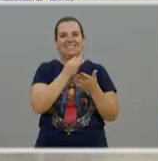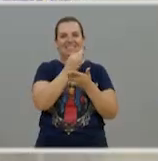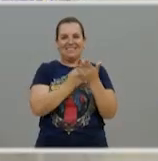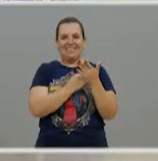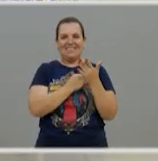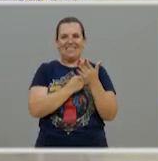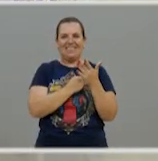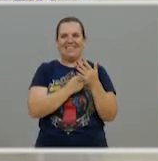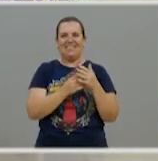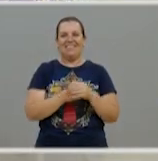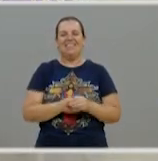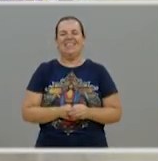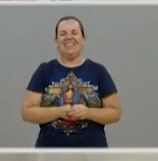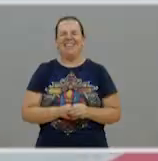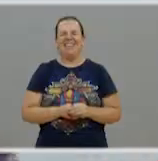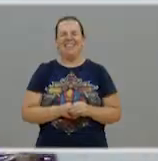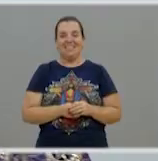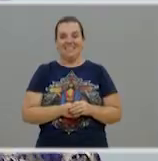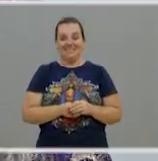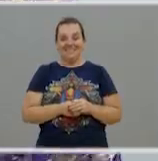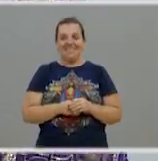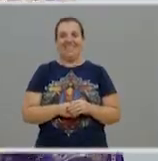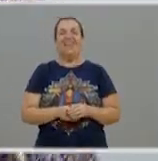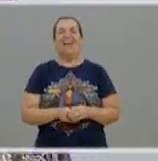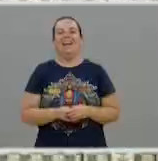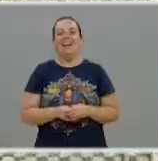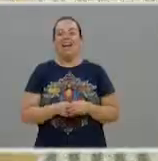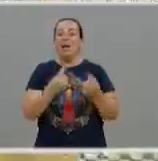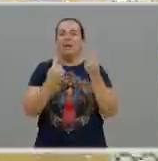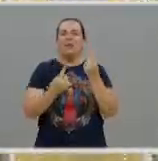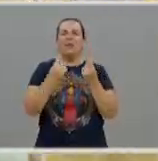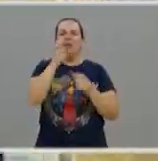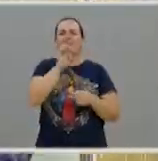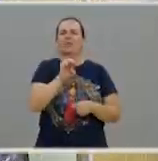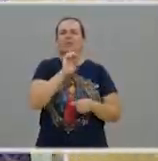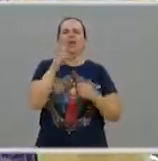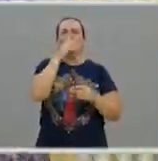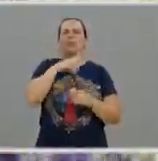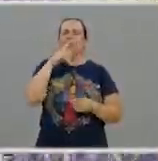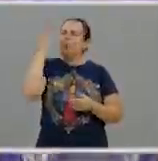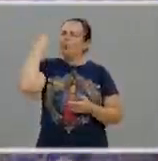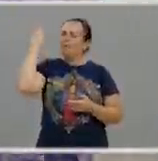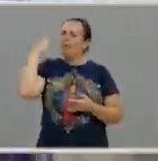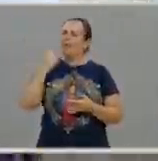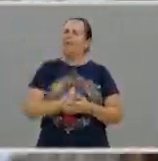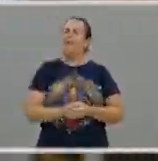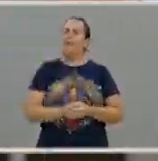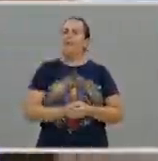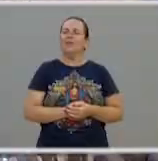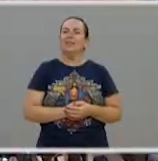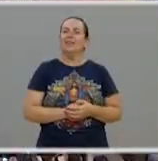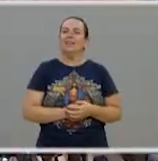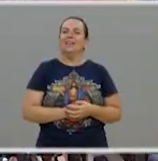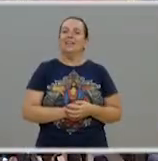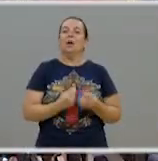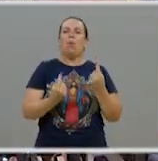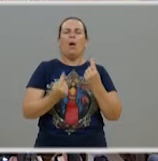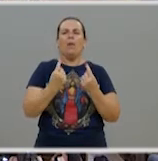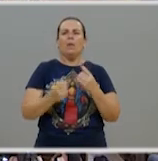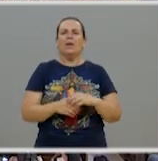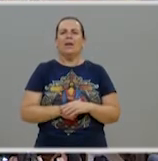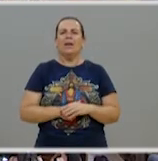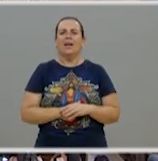tentação. Jesus, não é isso, Beth, salvou. Qual foi o evangelho de domingo passado? Pelo amor de Deus, Jesus me chicoteia. Qual foi, minha